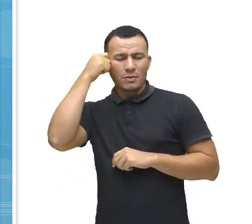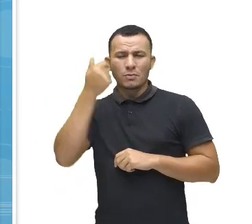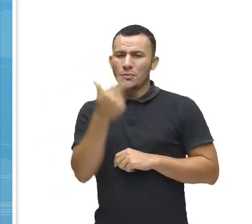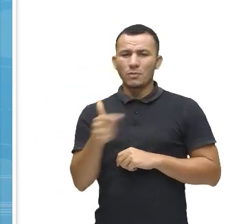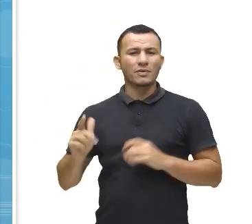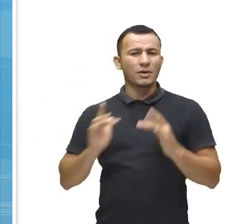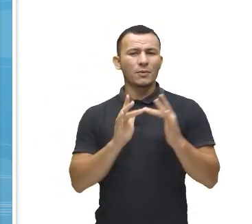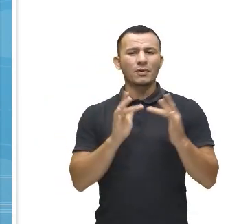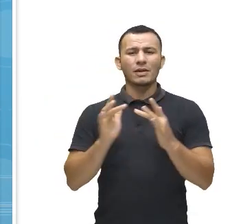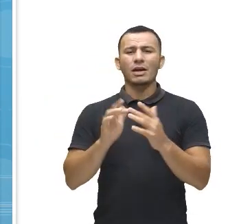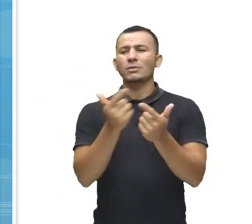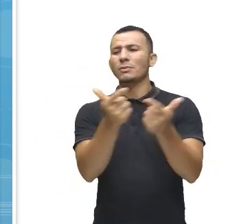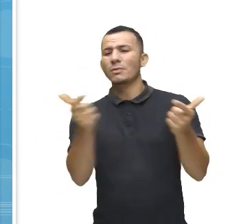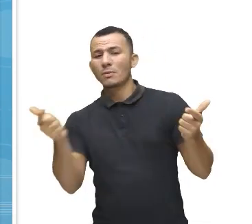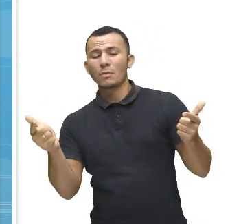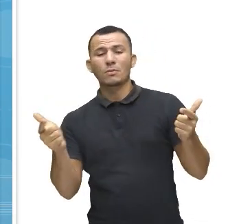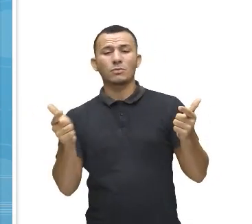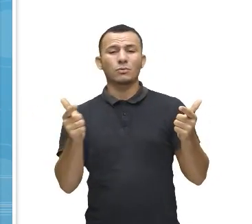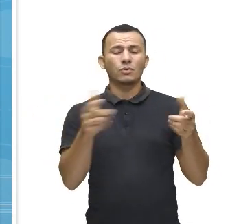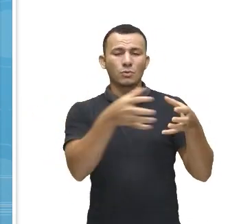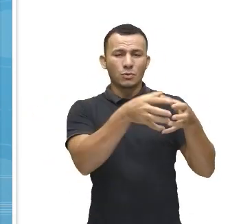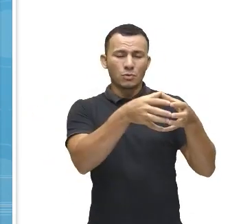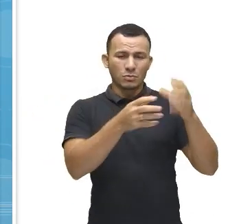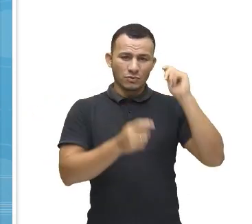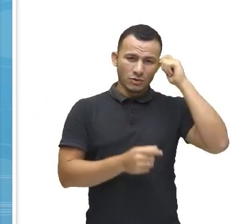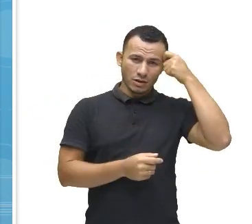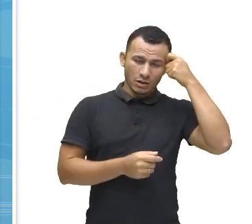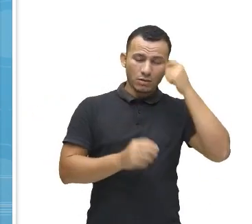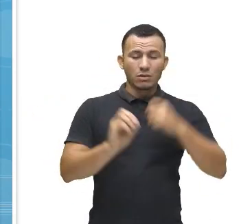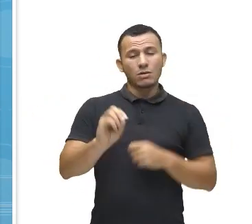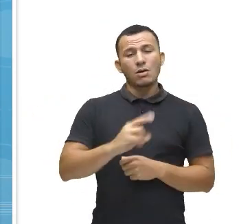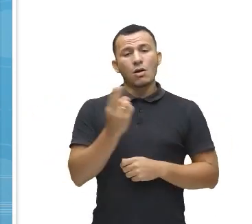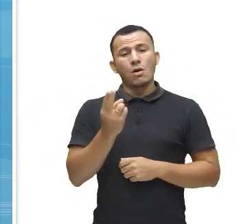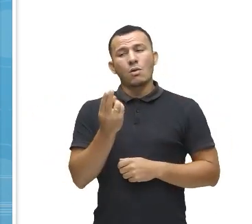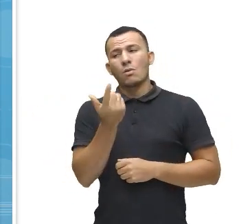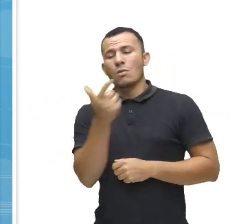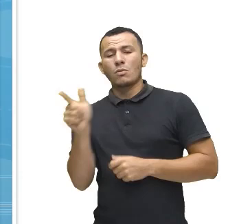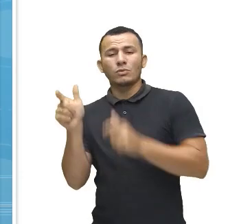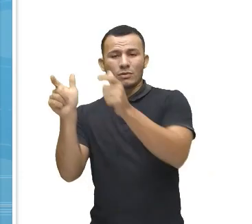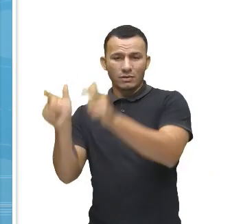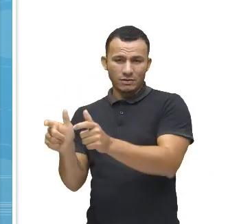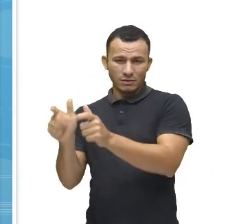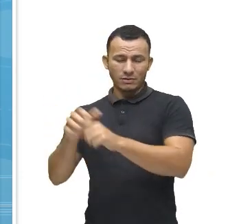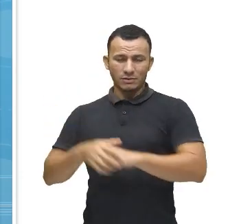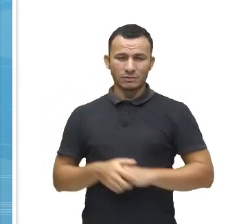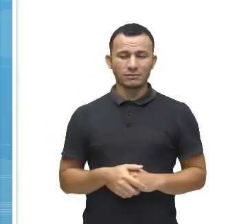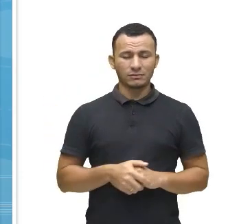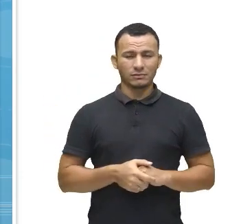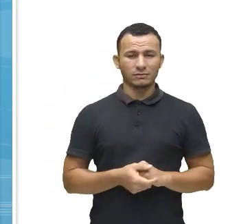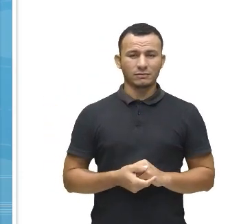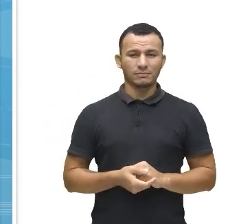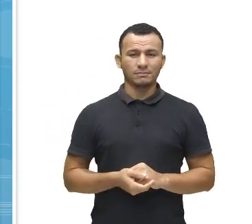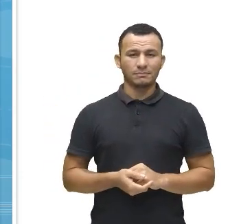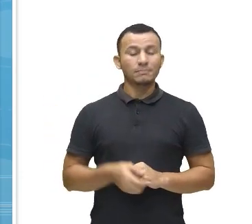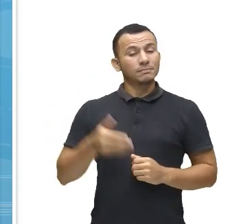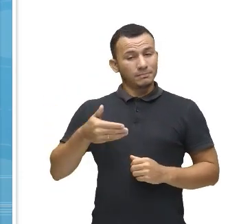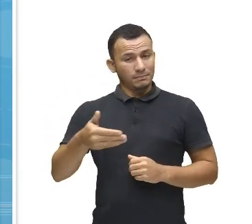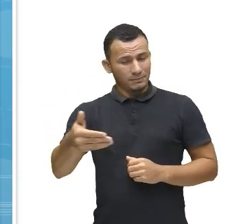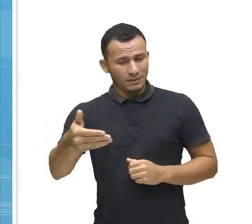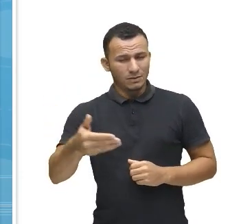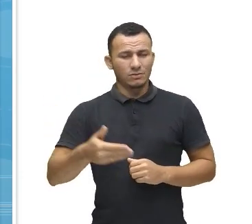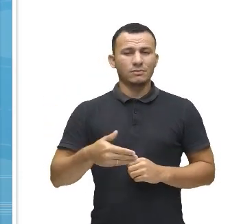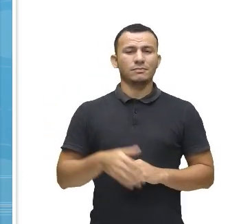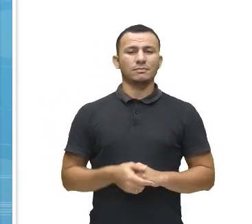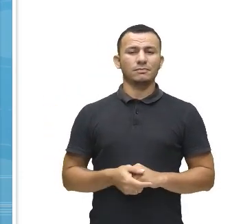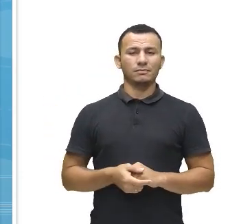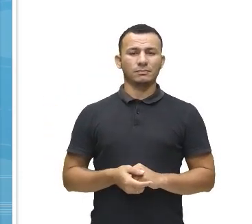contato com outros quilombos ou até mesmo com outras regiões. Vamos lá, gente, adiante, vamos compreender um pouquinho